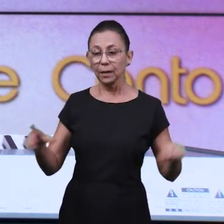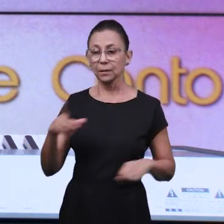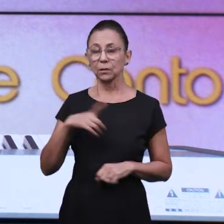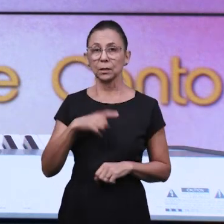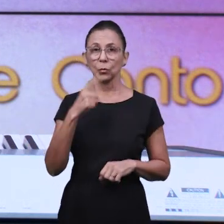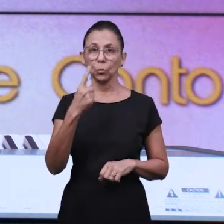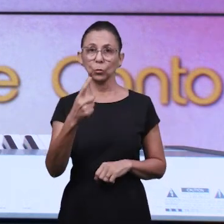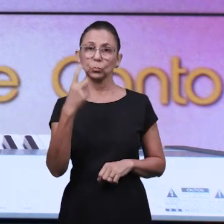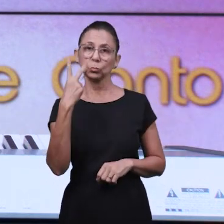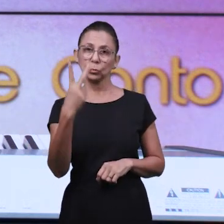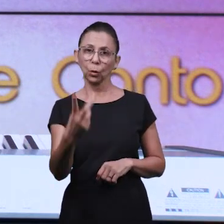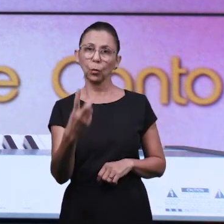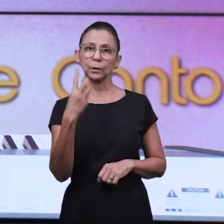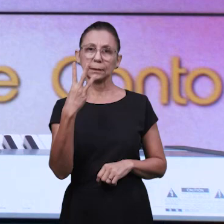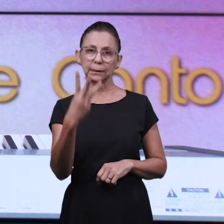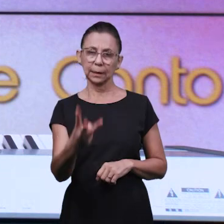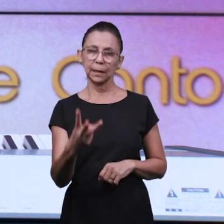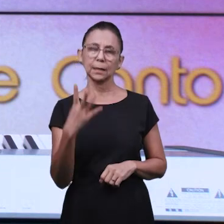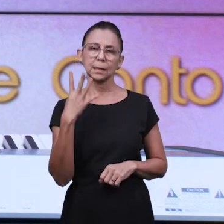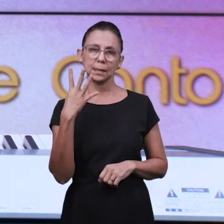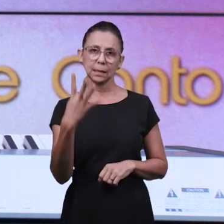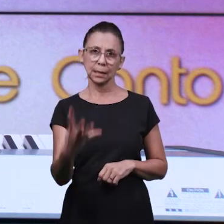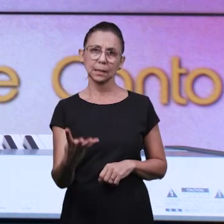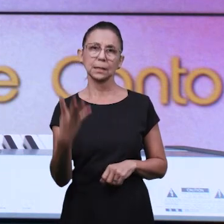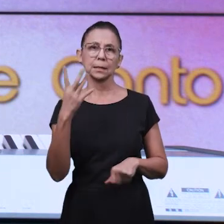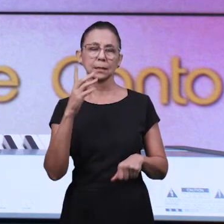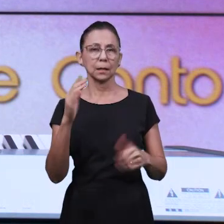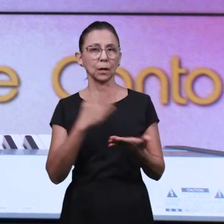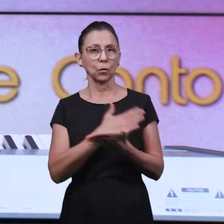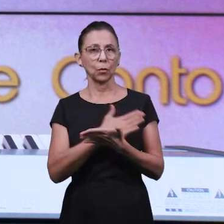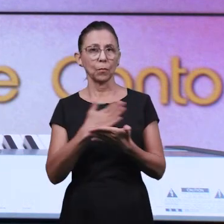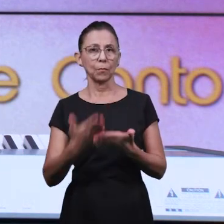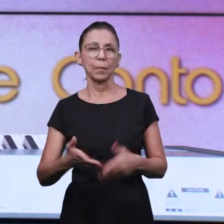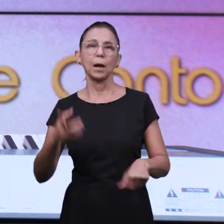1, 2, 3, 4.